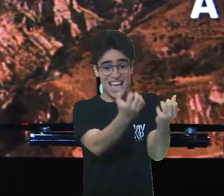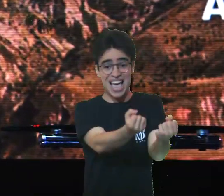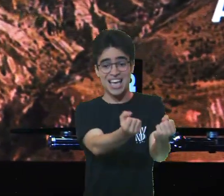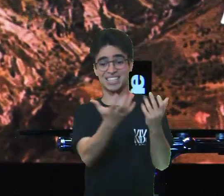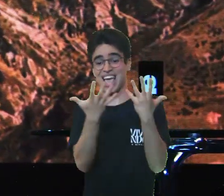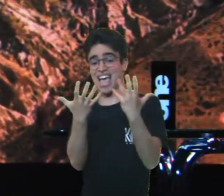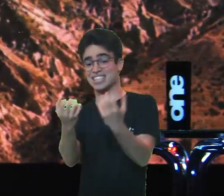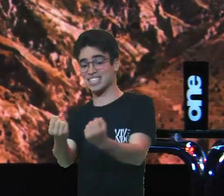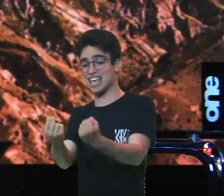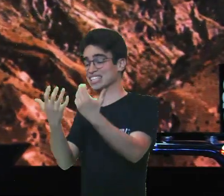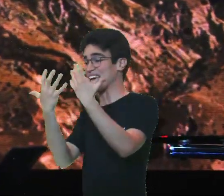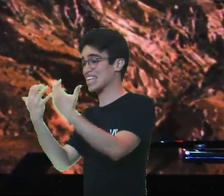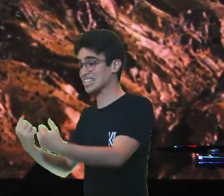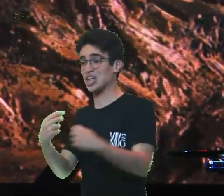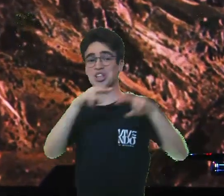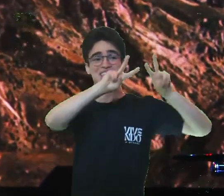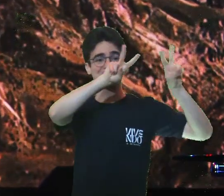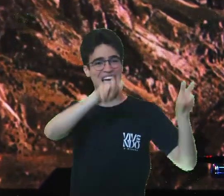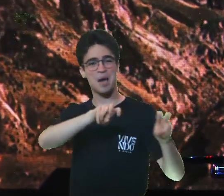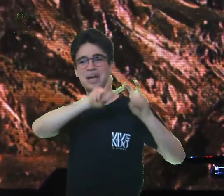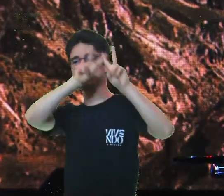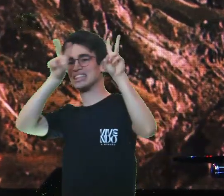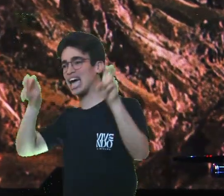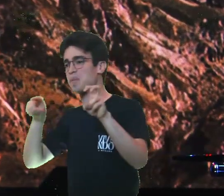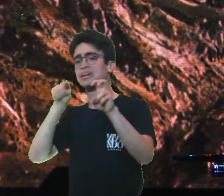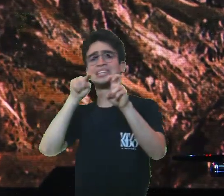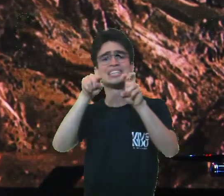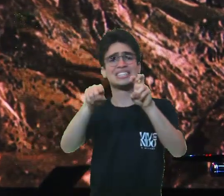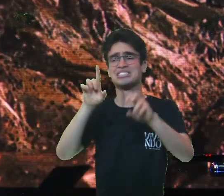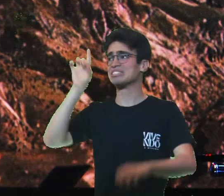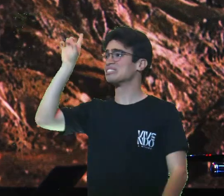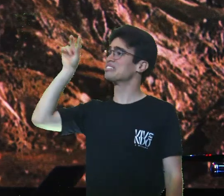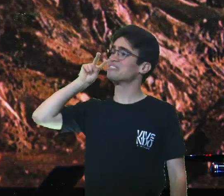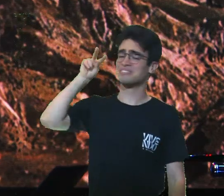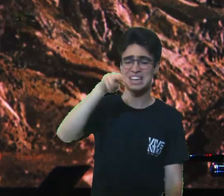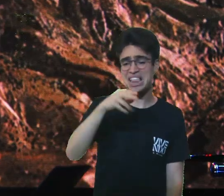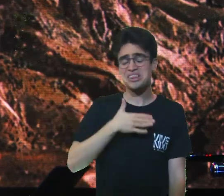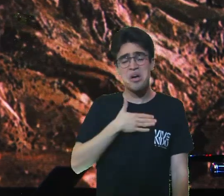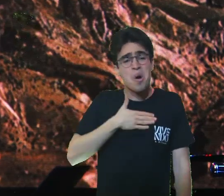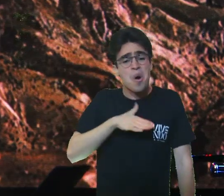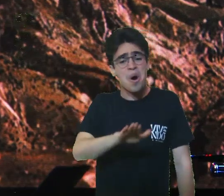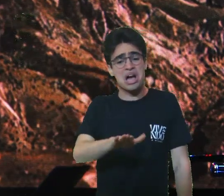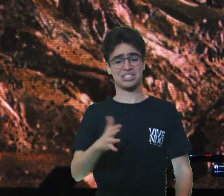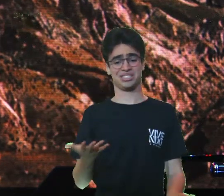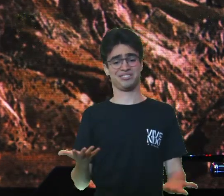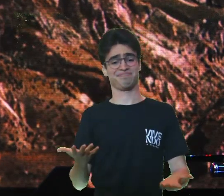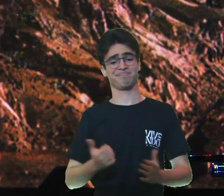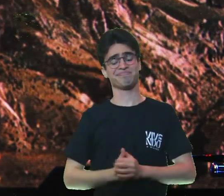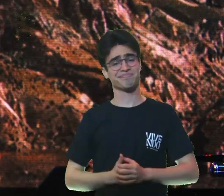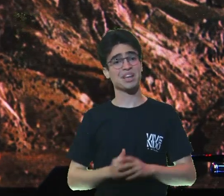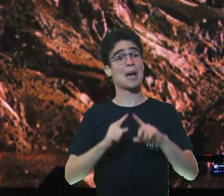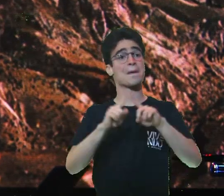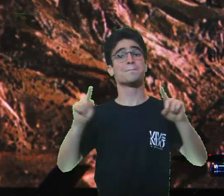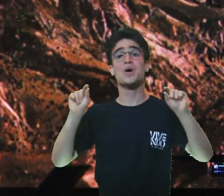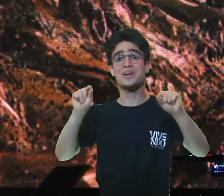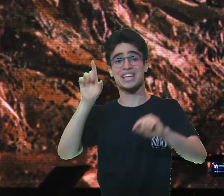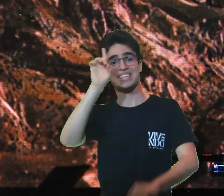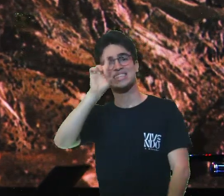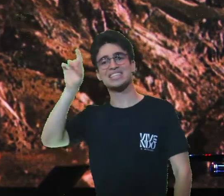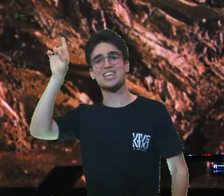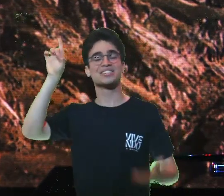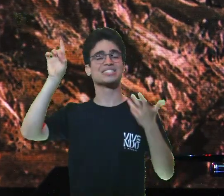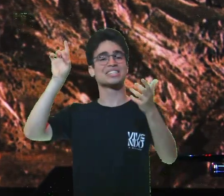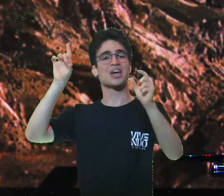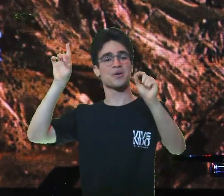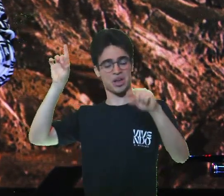que não trazem satisfação ao Filho de Deus. E o Senhor quer alinhar o